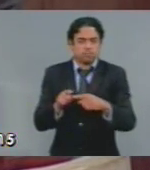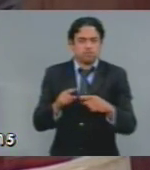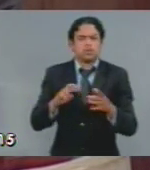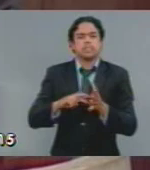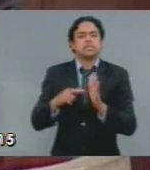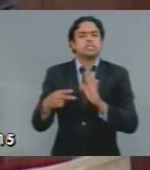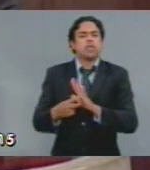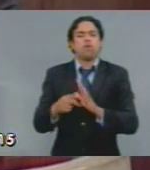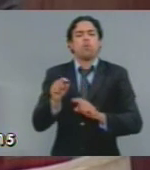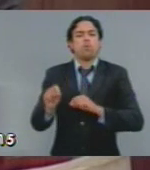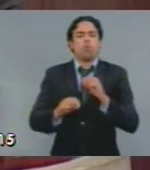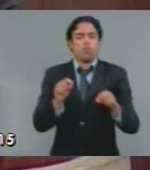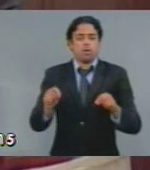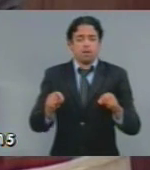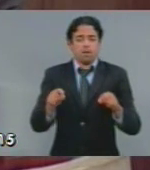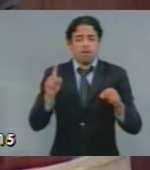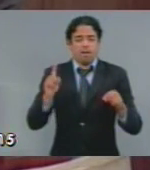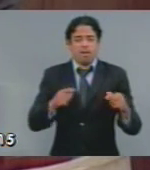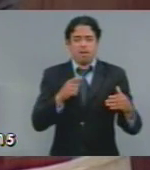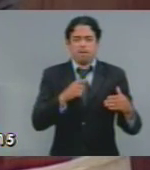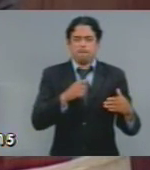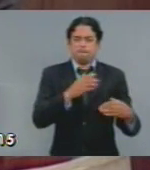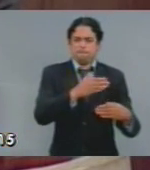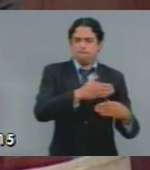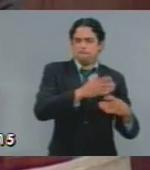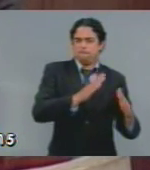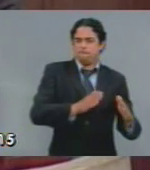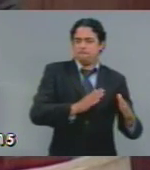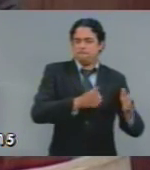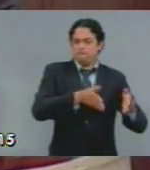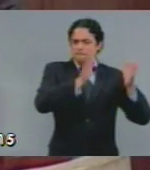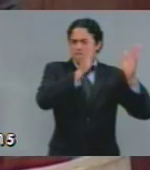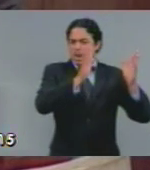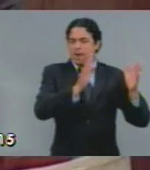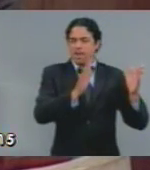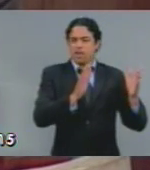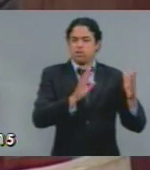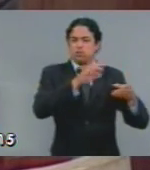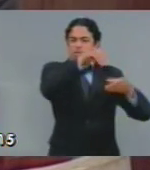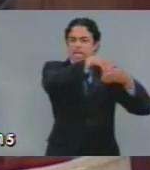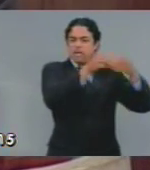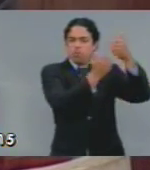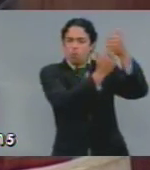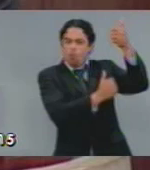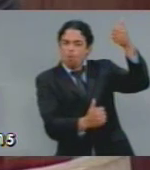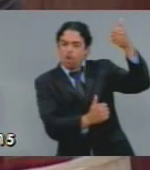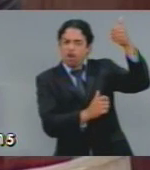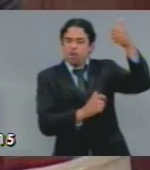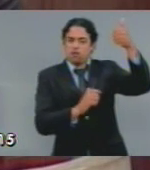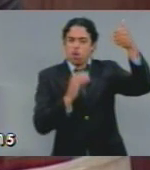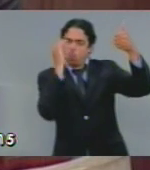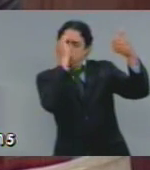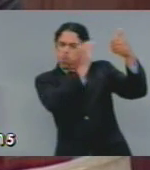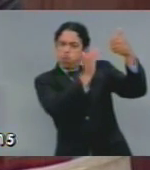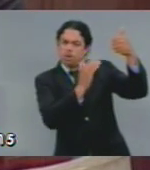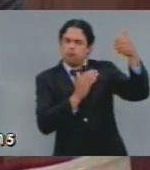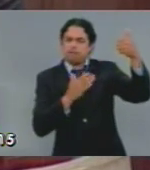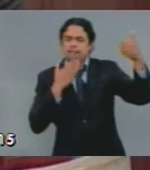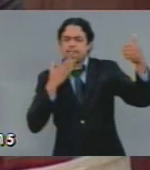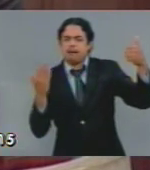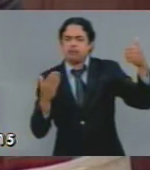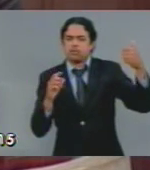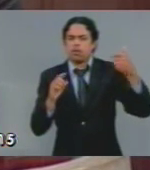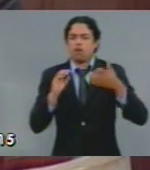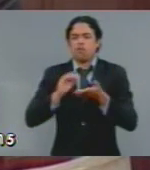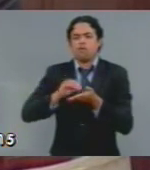tabu criado em torno do prédio, dos altos escalões administrativos que ele abriga. Sem esse tabu, sem a aura de intocabilidade